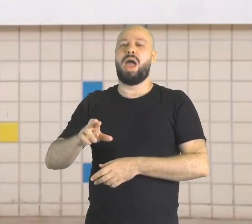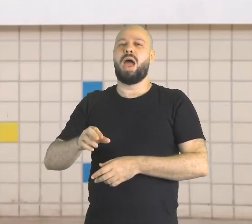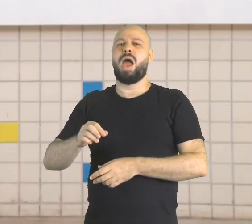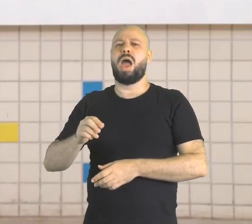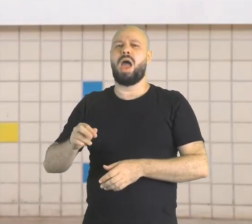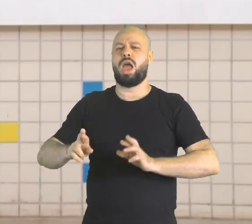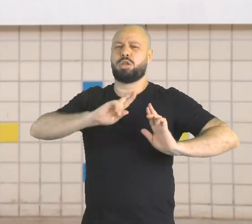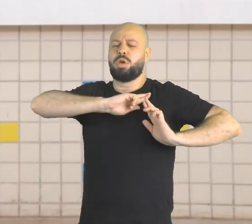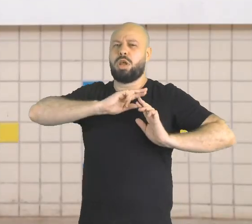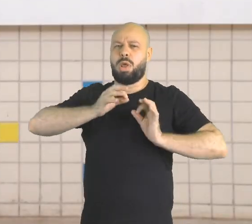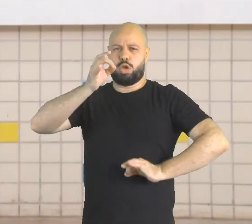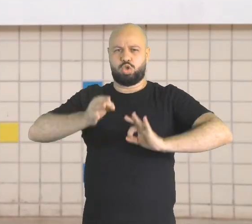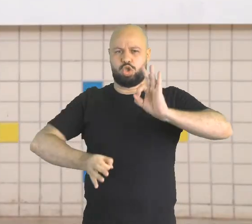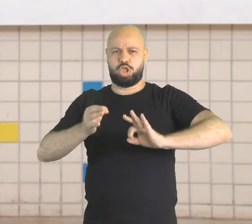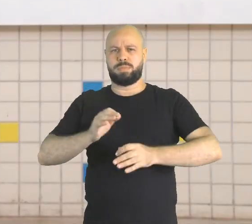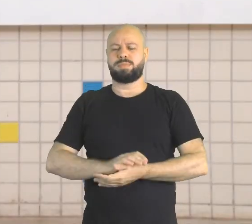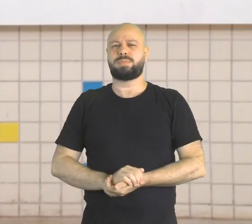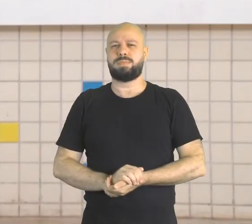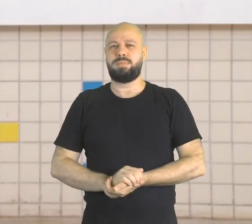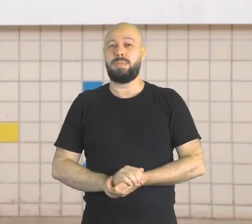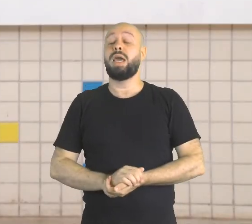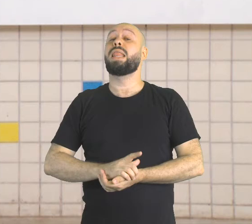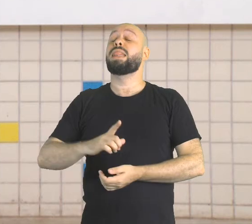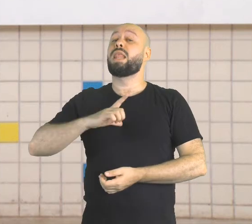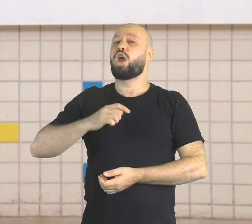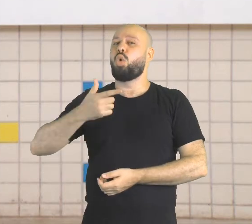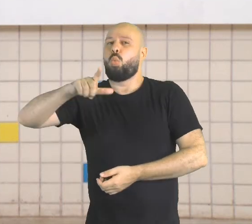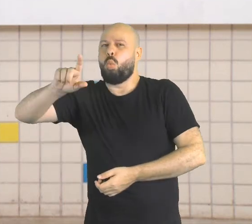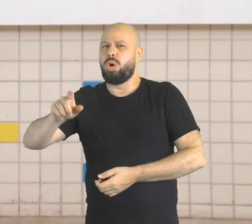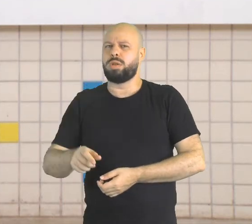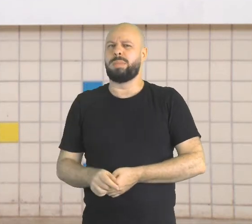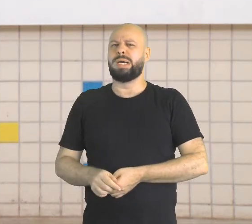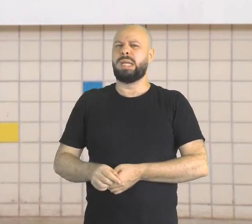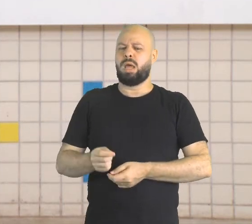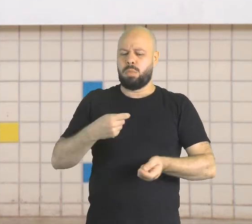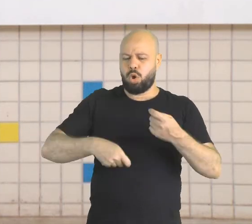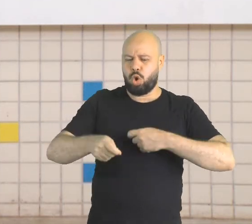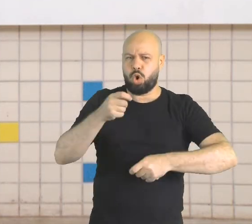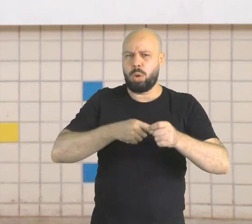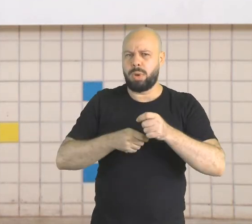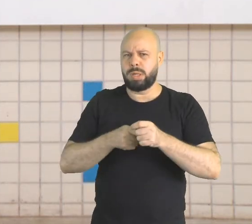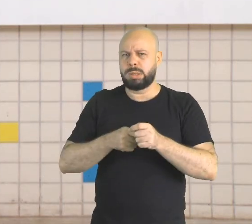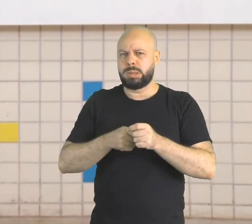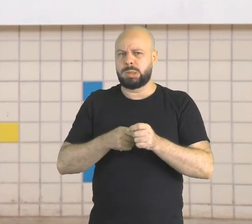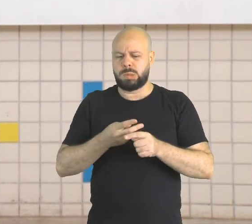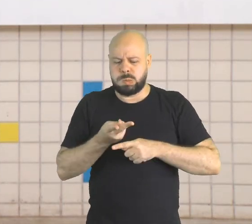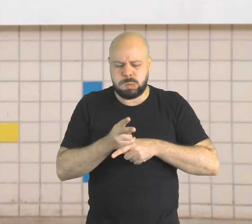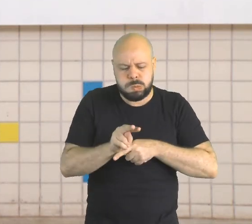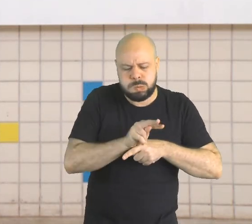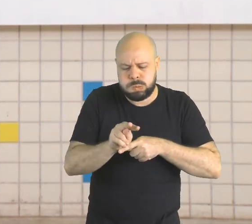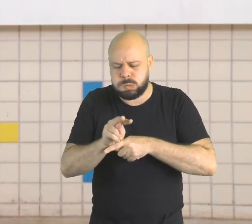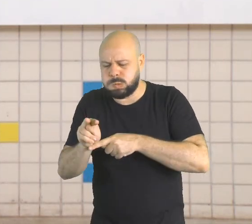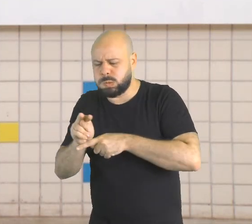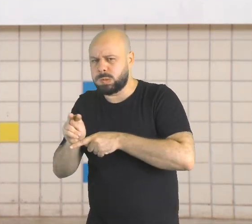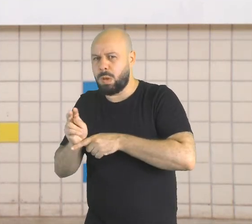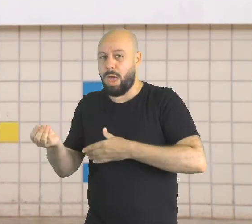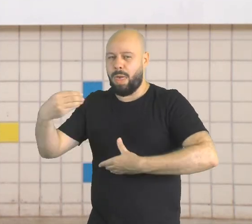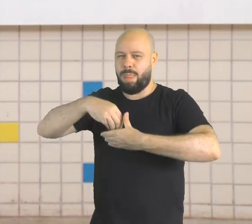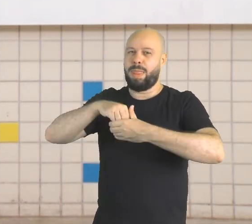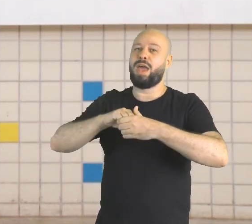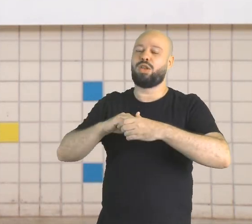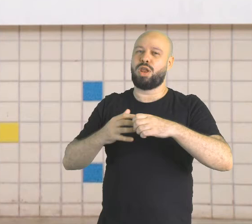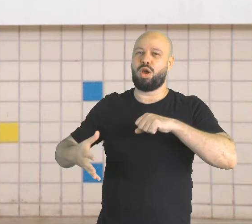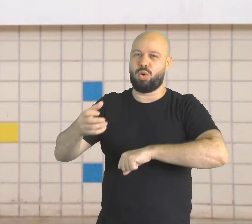lado, nós tínhamos também a pessoa responsável pela economia e pela fiscalização dentro das capitanias, né? Dentro da colônia. Essa